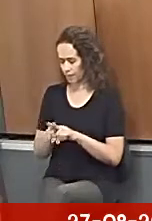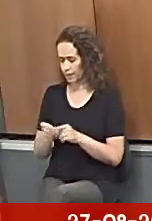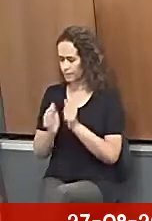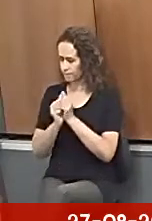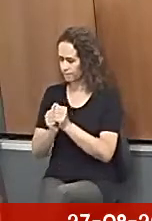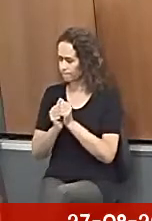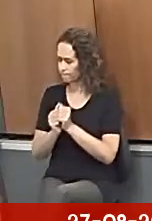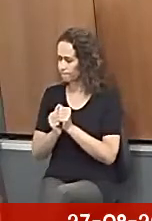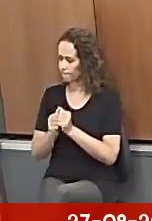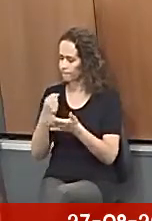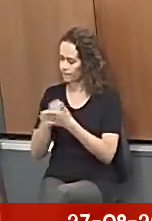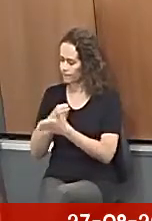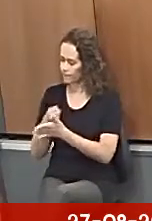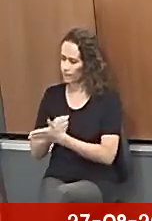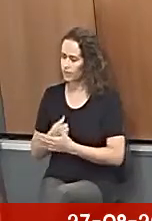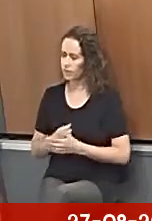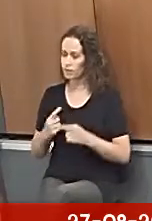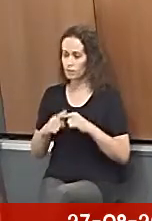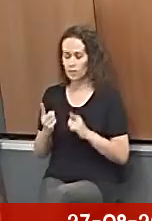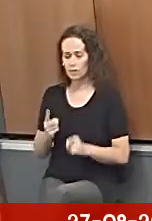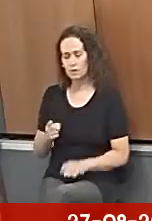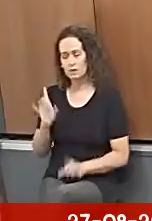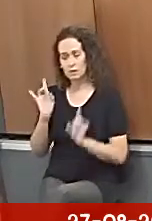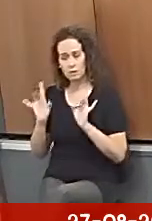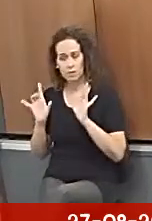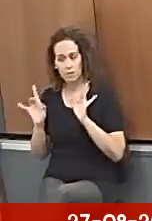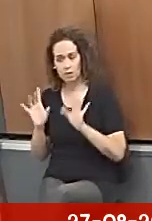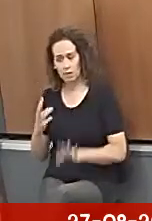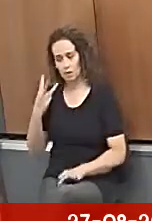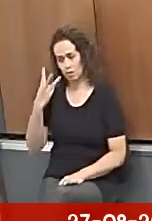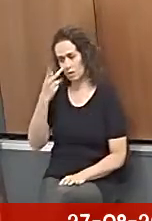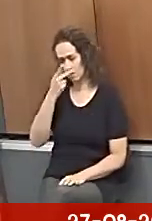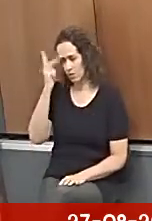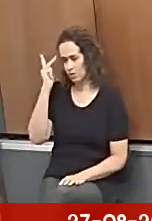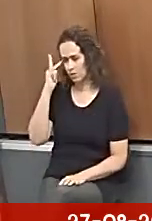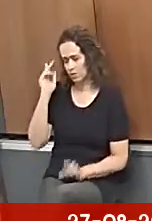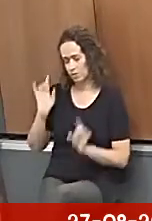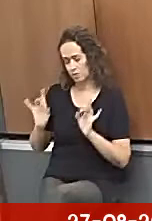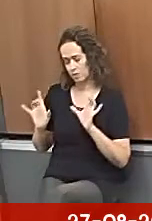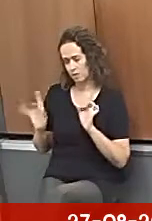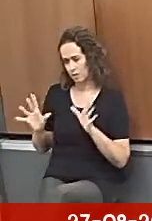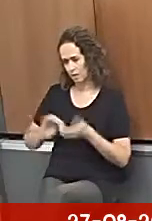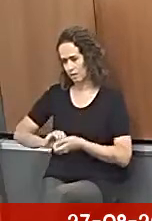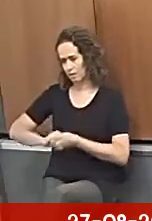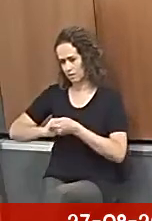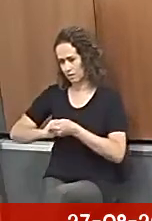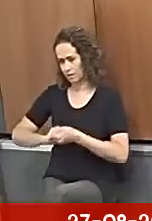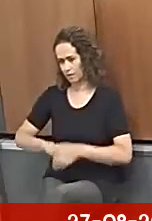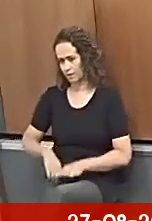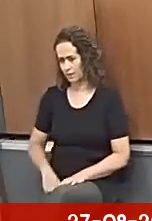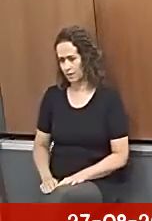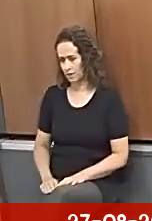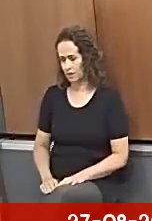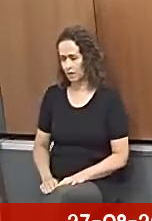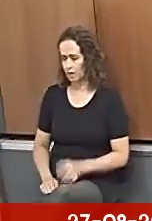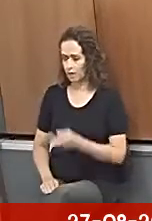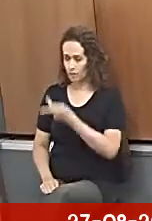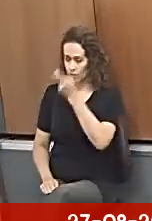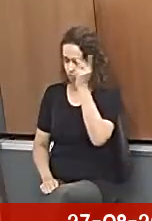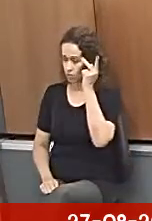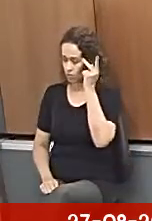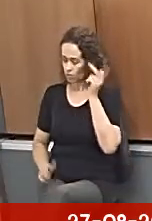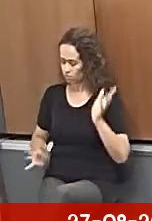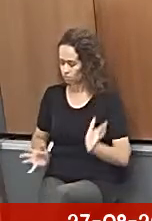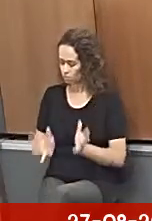saudar duas pessoas há três pessoas na verdade aquele que nos motivou a convocar